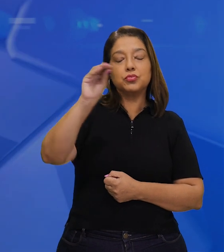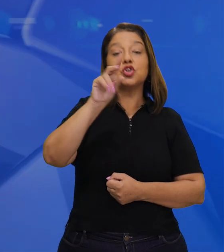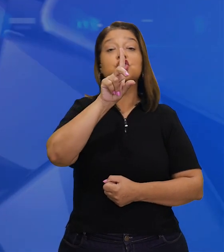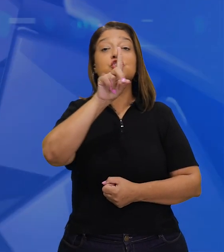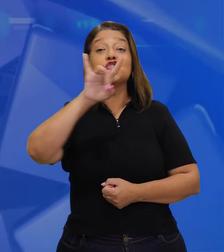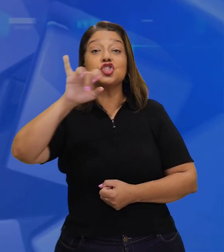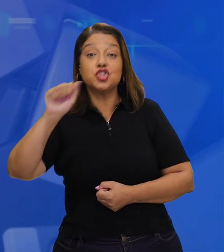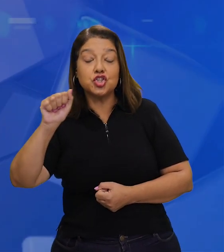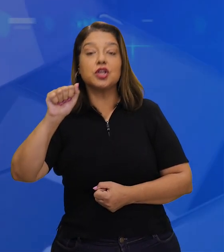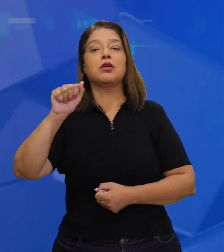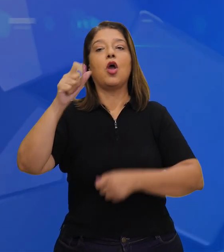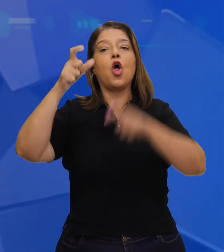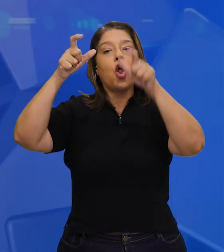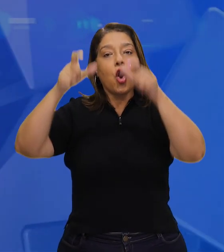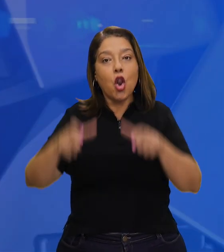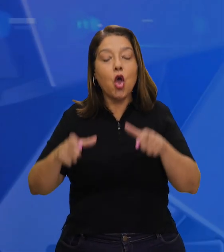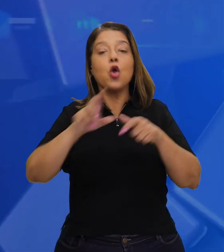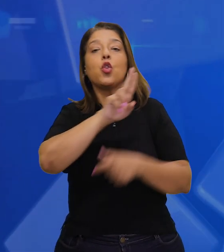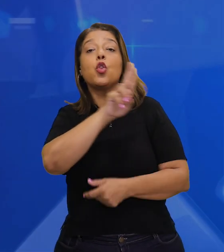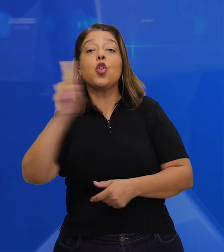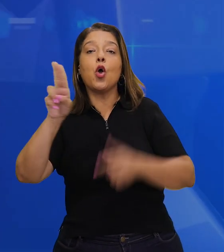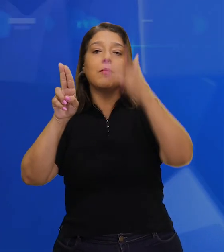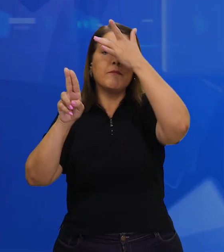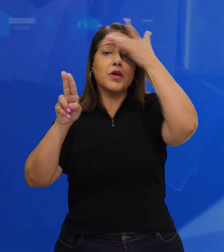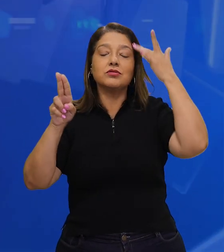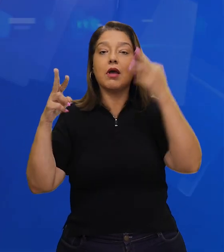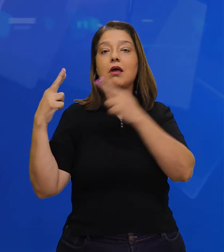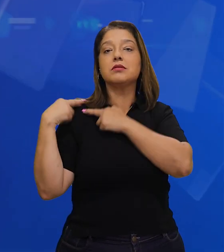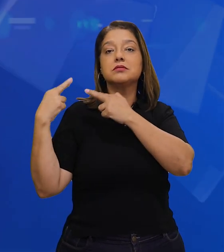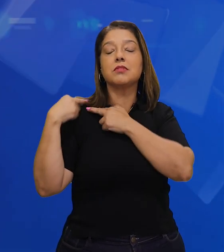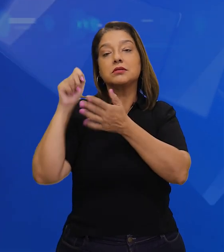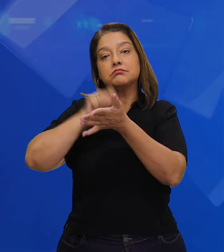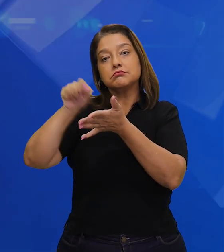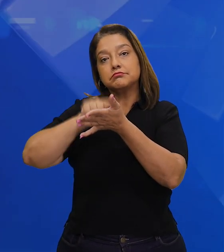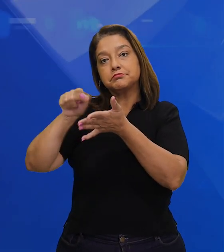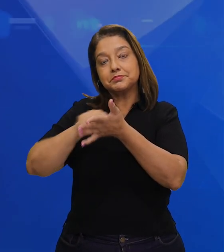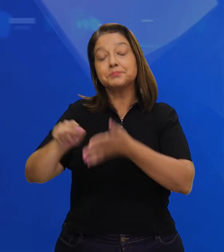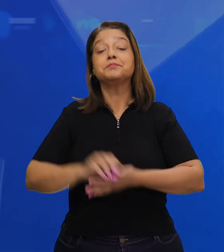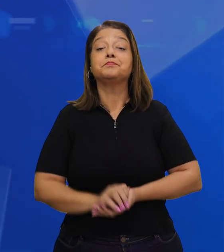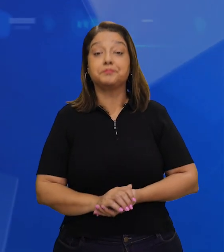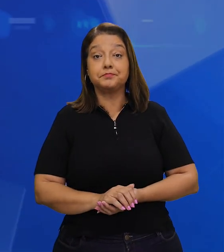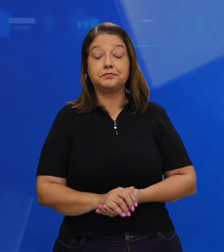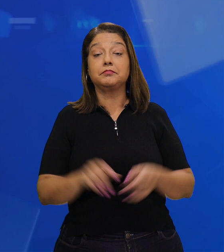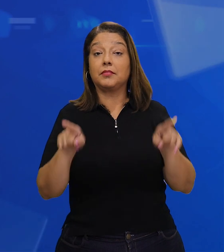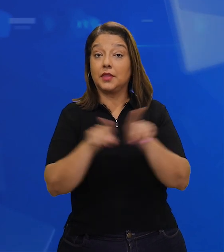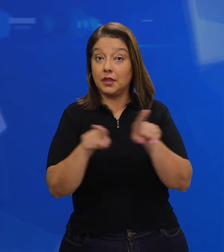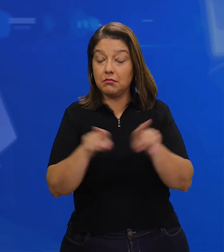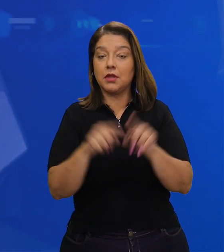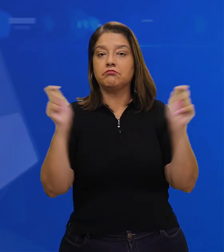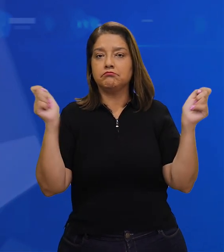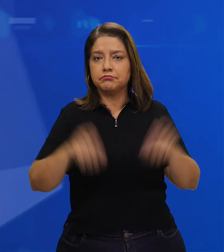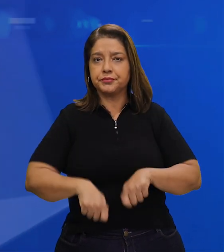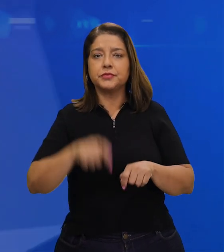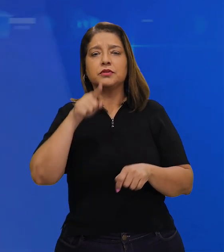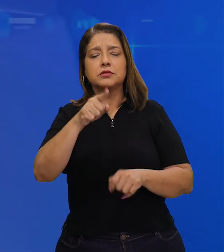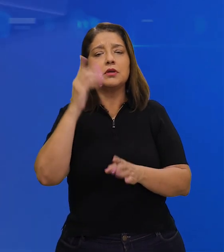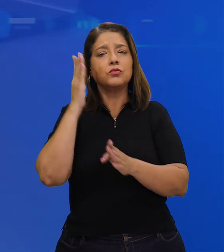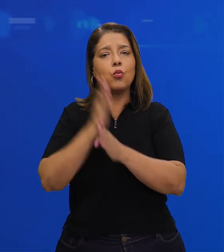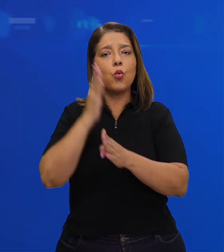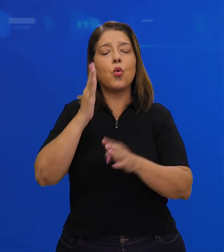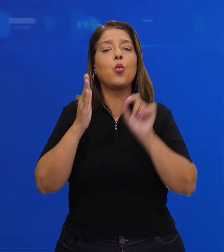e o nome do responsável pela notícia. Mas há também a possibilidade de encontrar